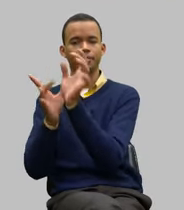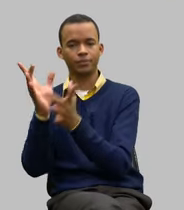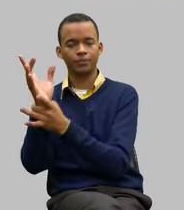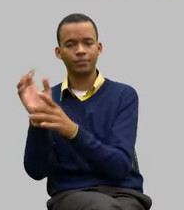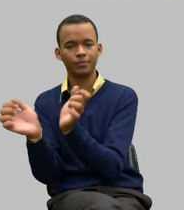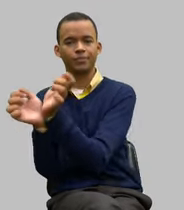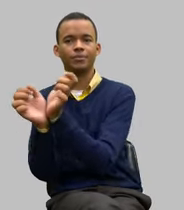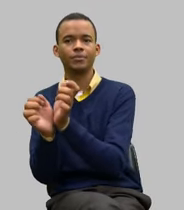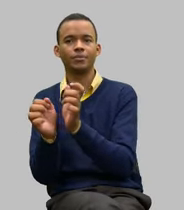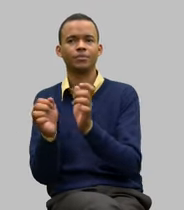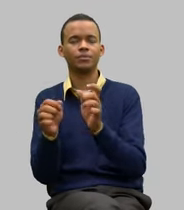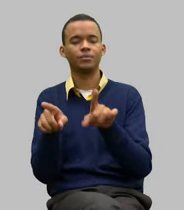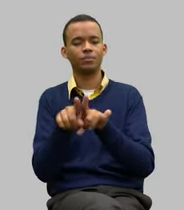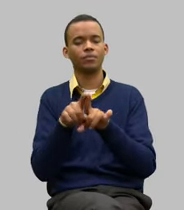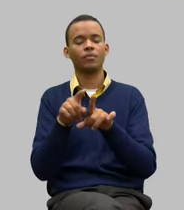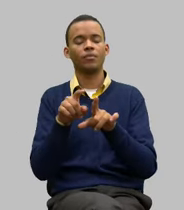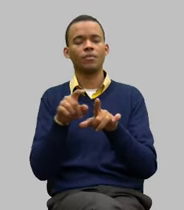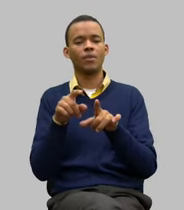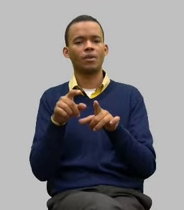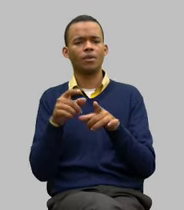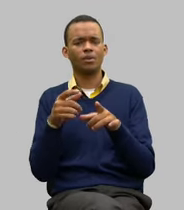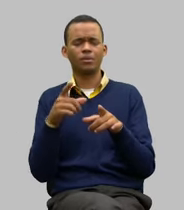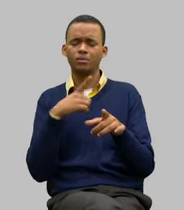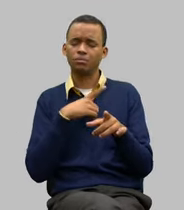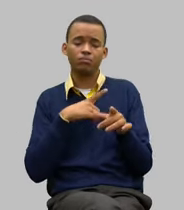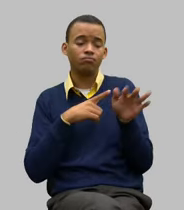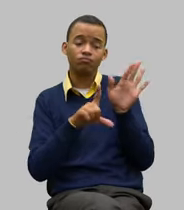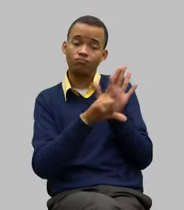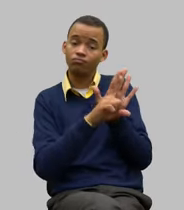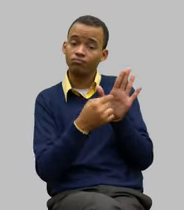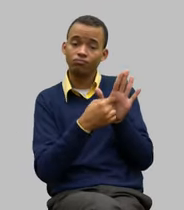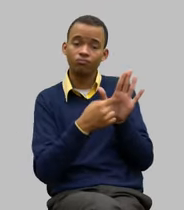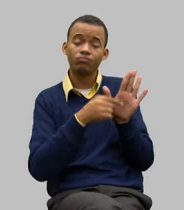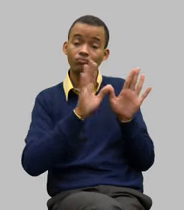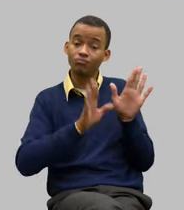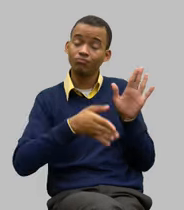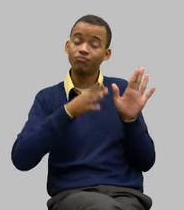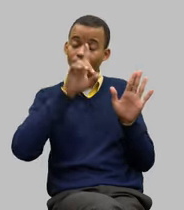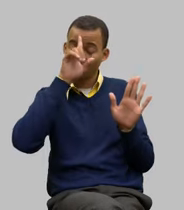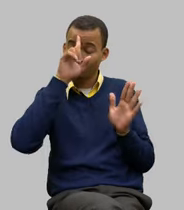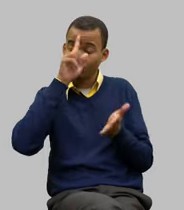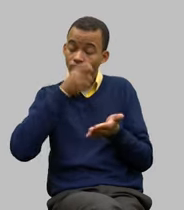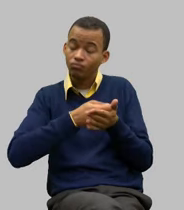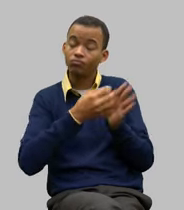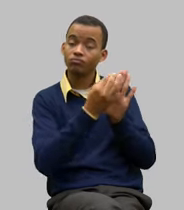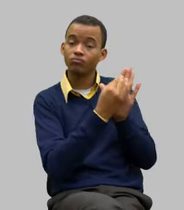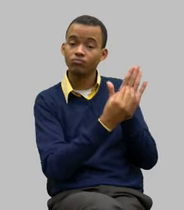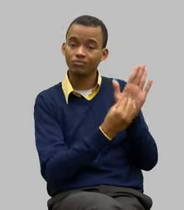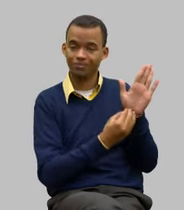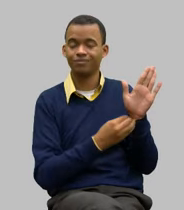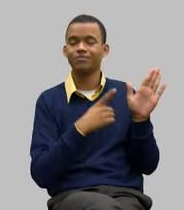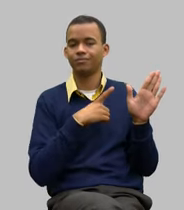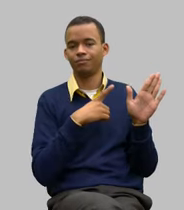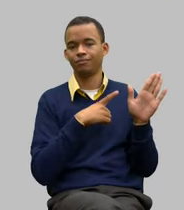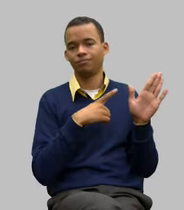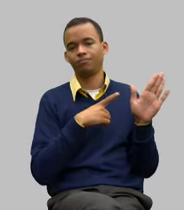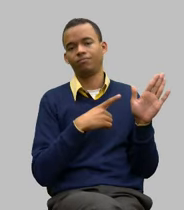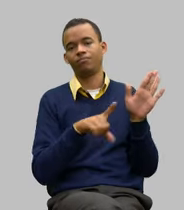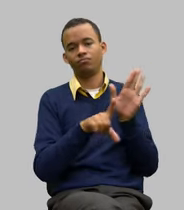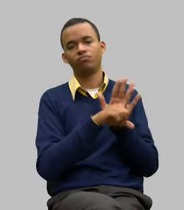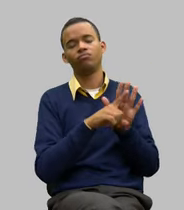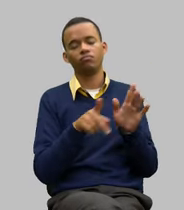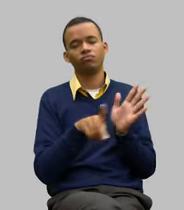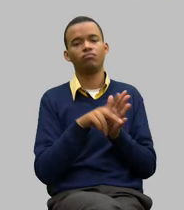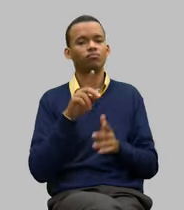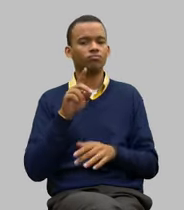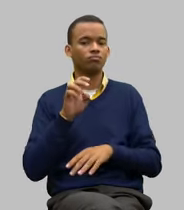é a palavra e a gente tem uma lei estadual que define isso claramente Então eu queria aproveitar secretário que o senhor trouxe a a a